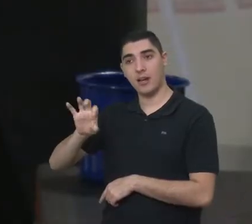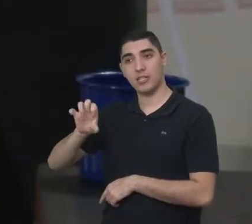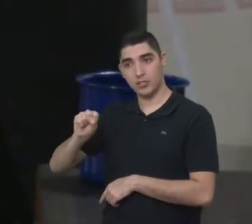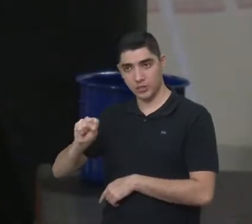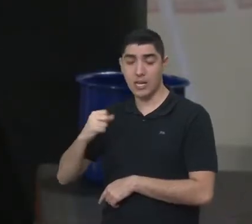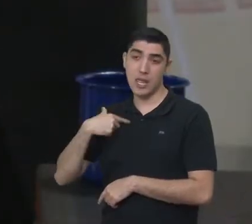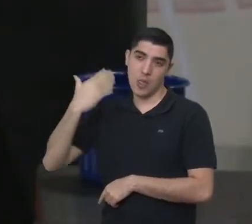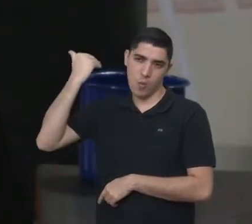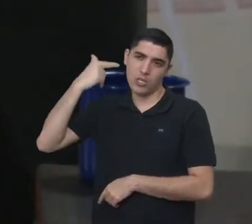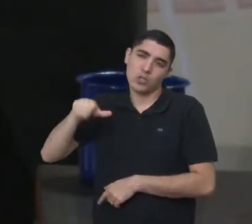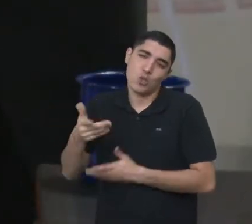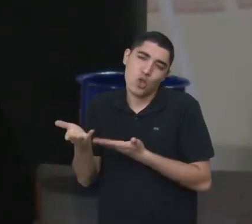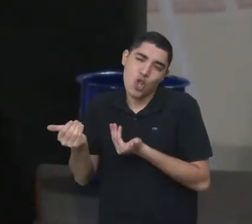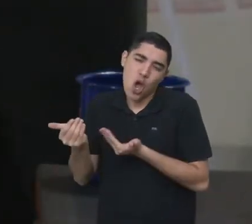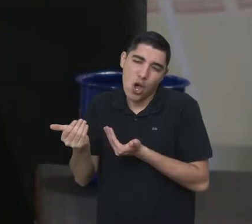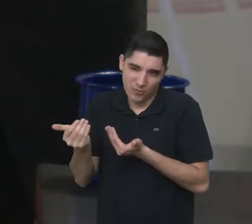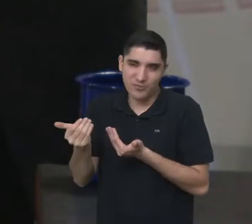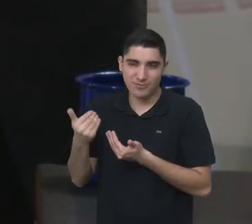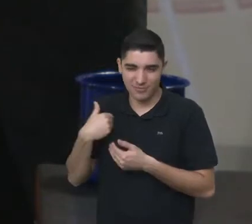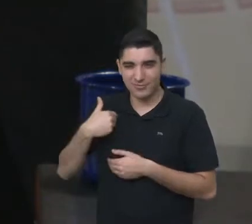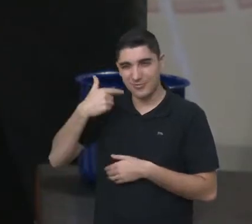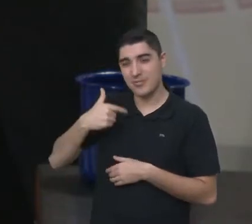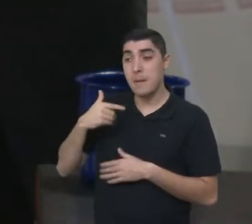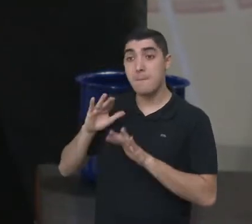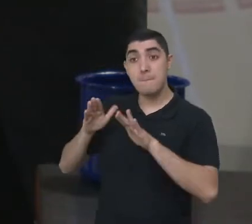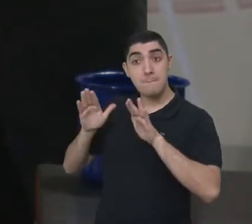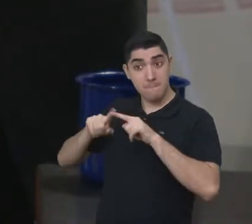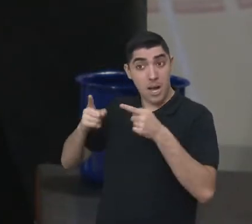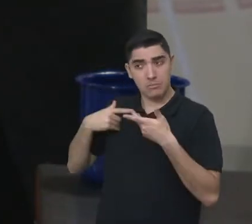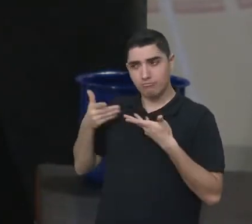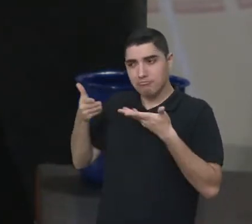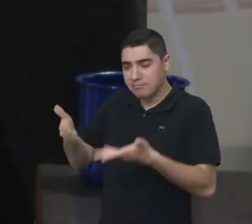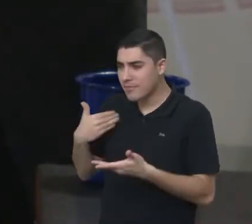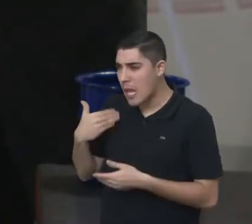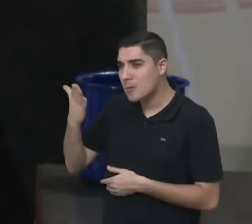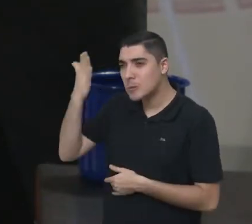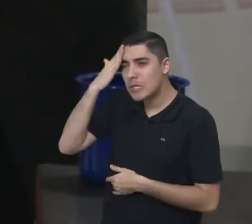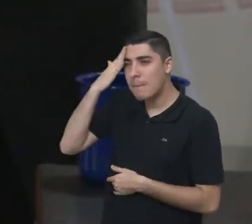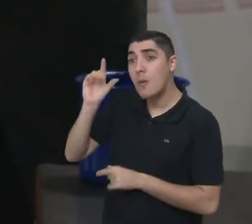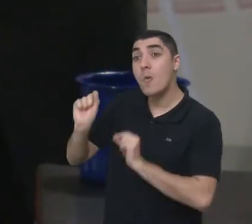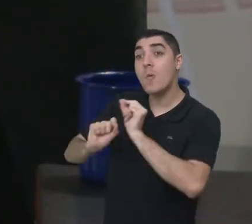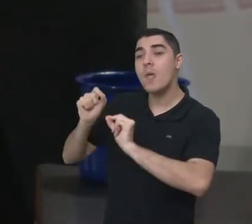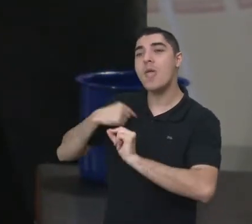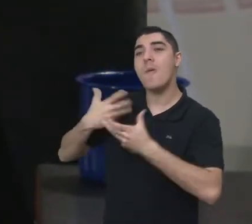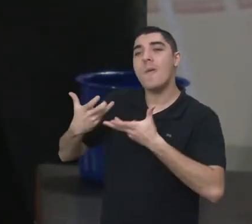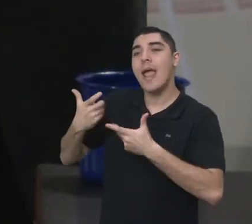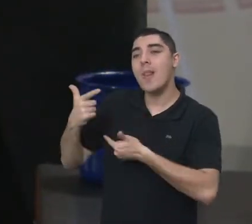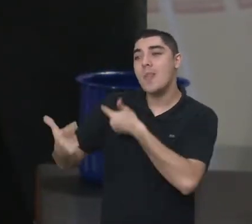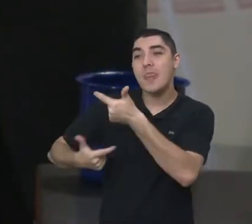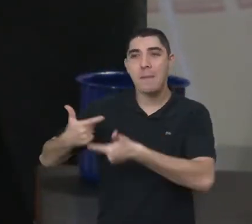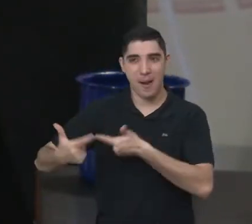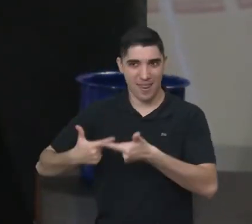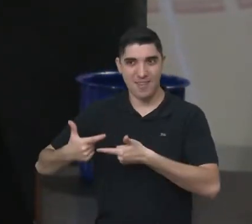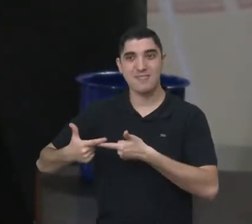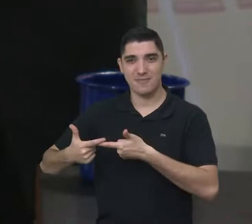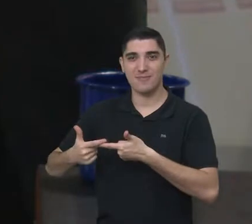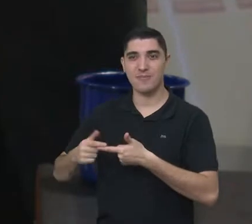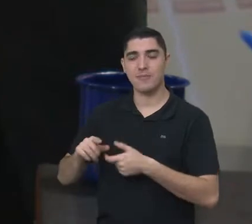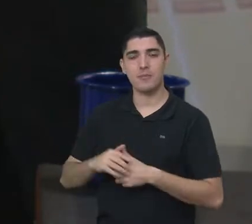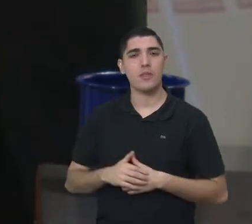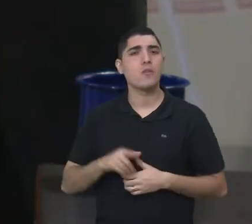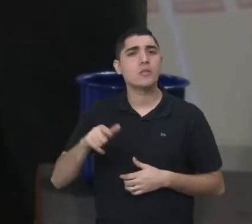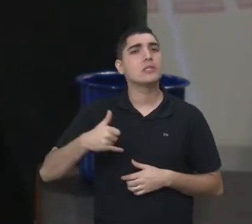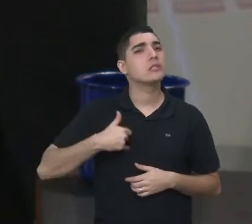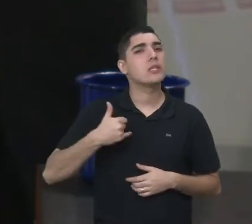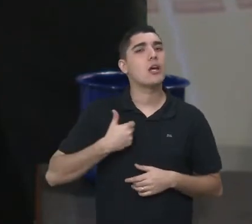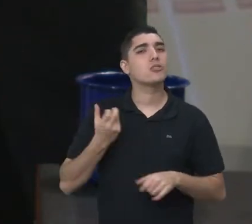Eu era muito novinha, mas de alguma forma eu sabia o que eu estava fazendo ali, sabe? A importância de estar lá. E